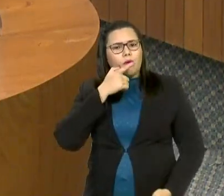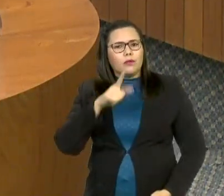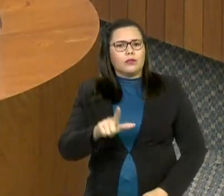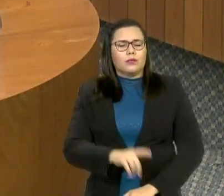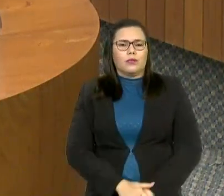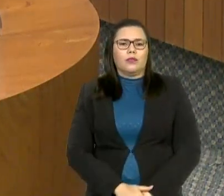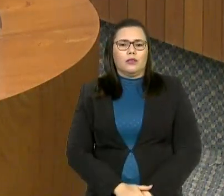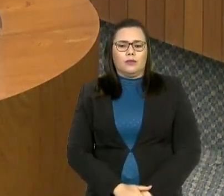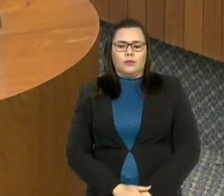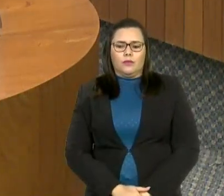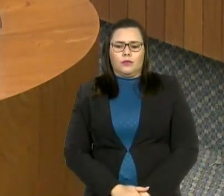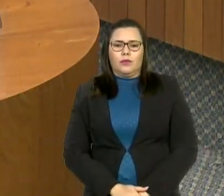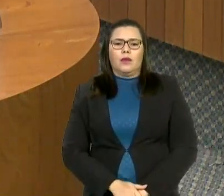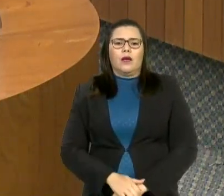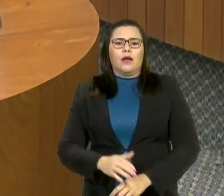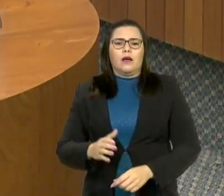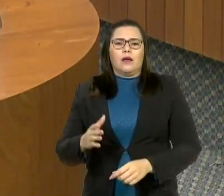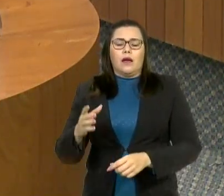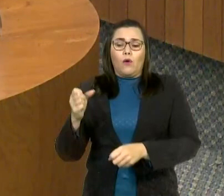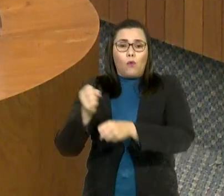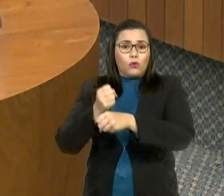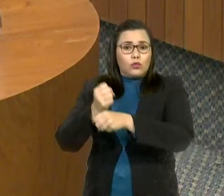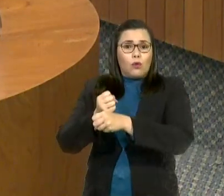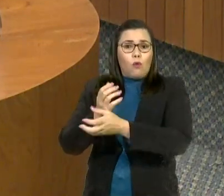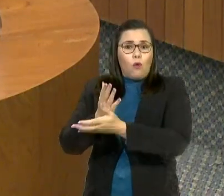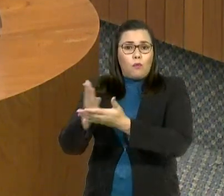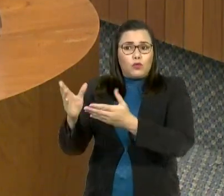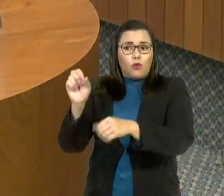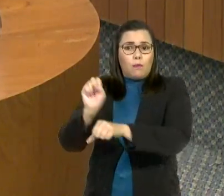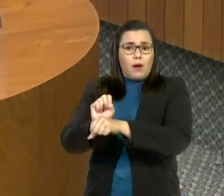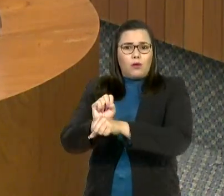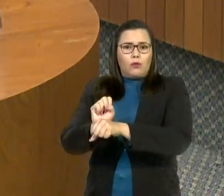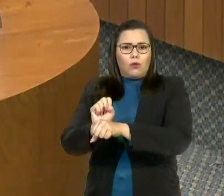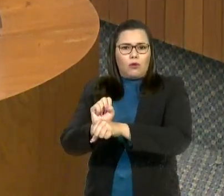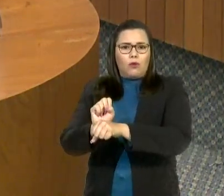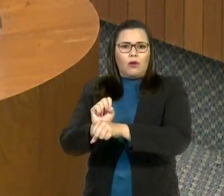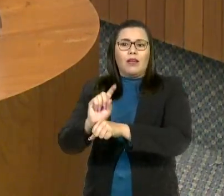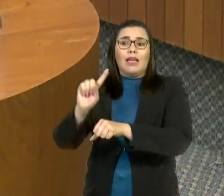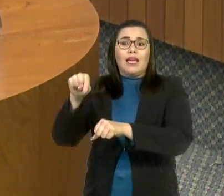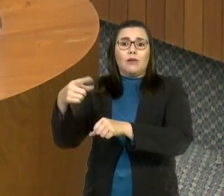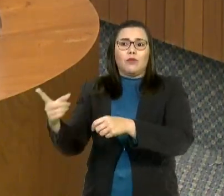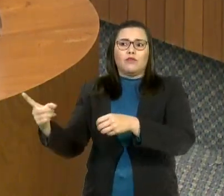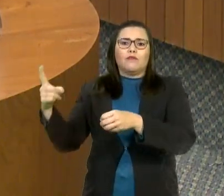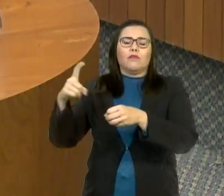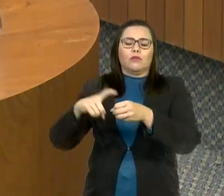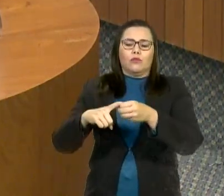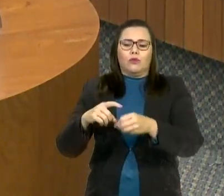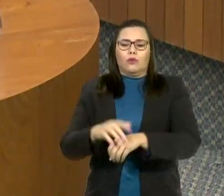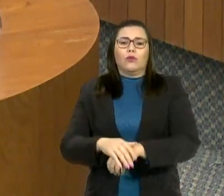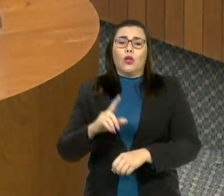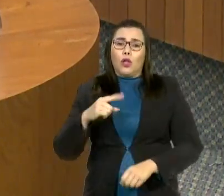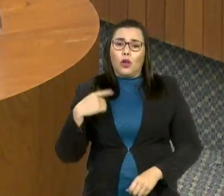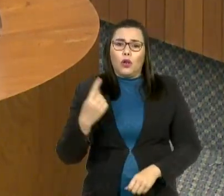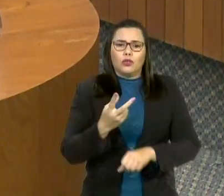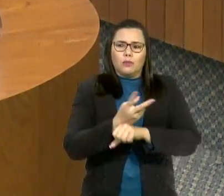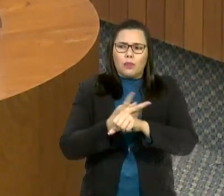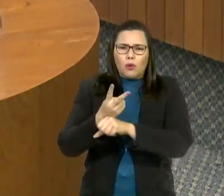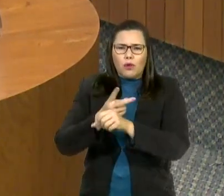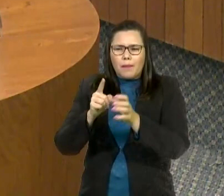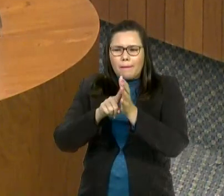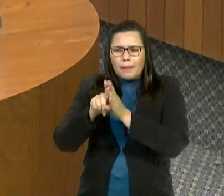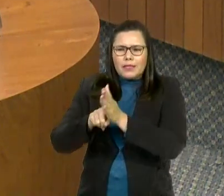tratando objetivamente cada uma delas, buscando identificar as não conformidades, buscando identificar as pendências e sanando